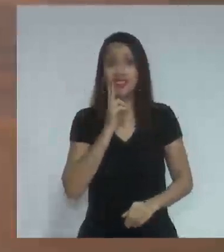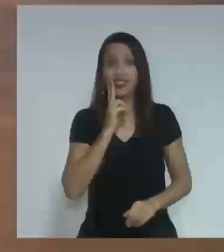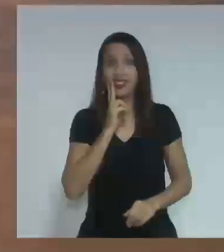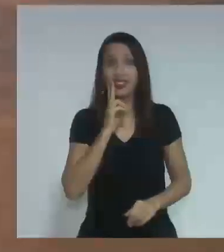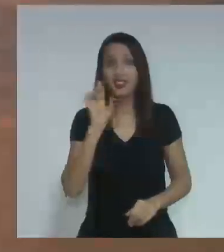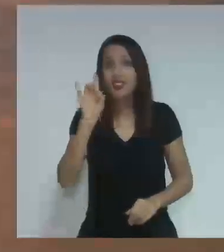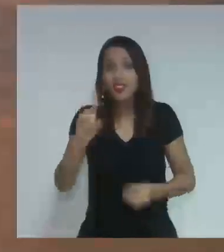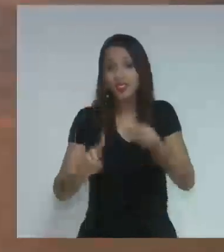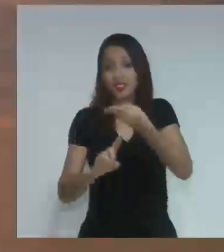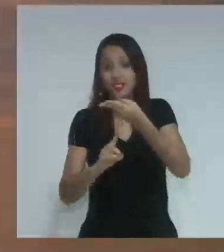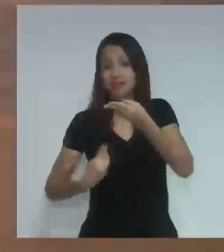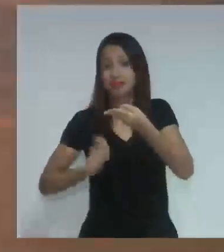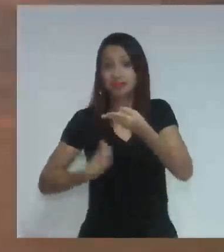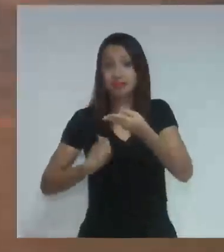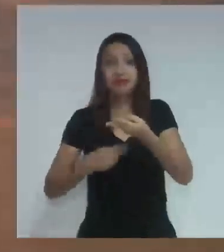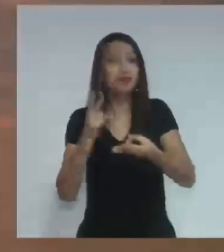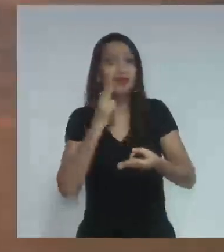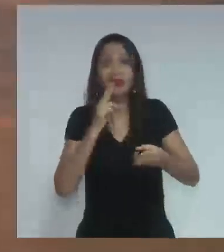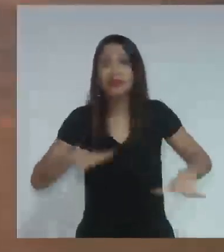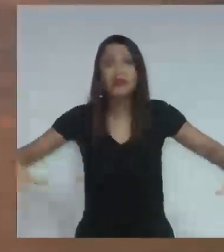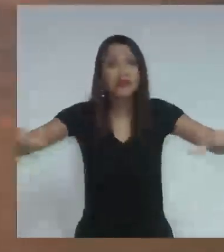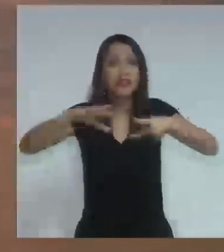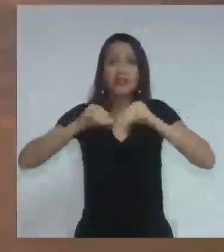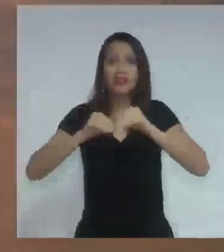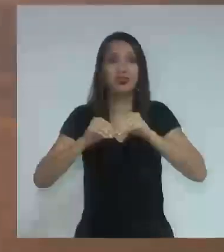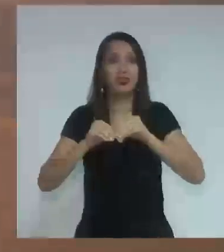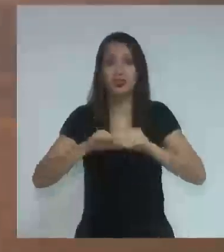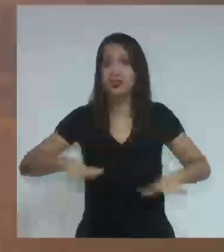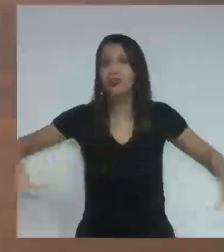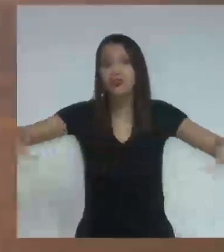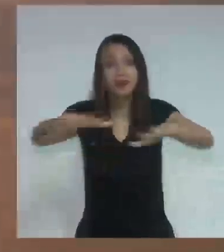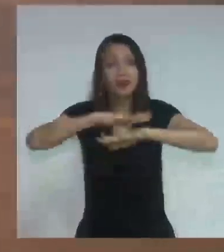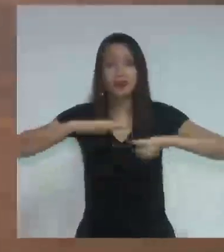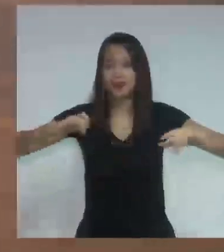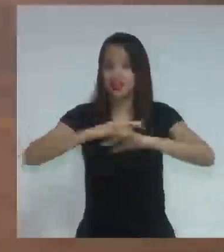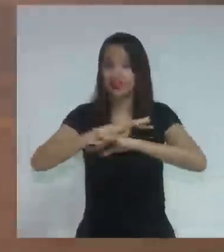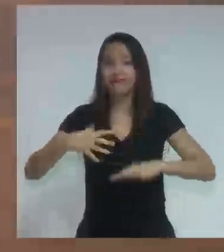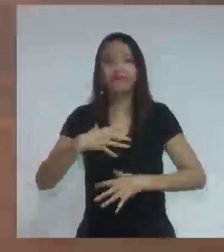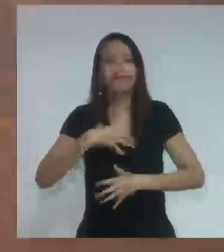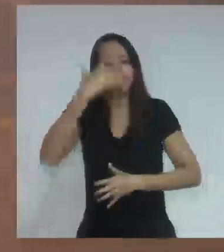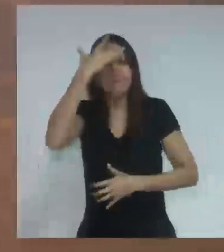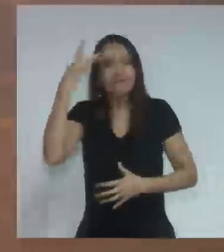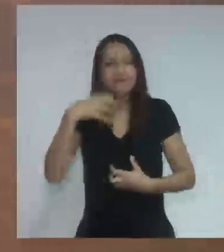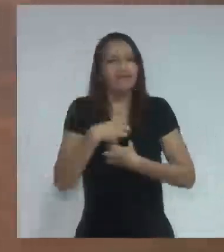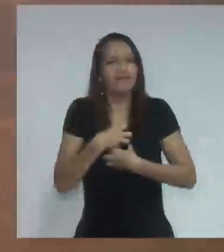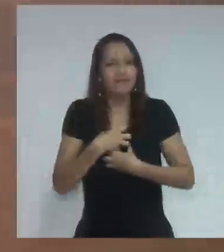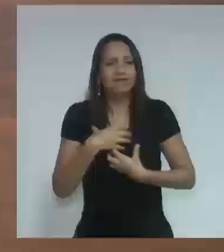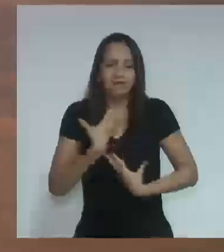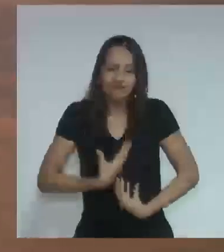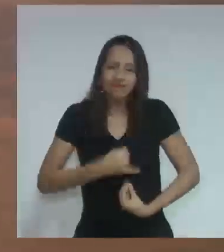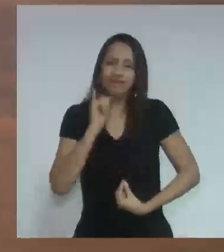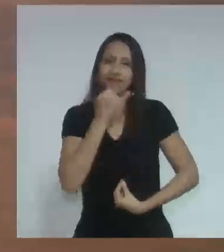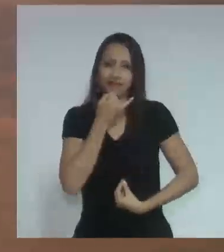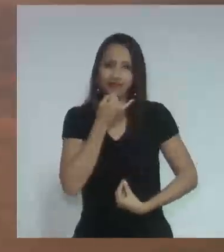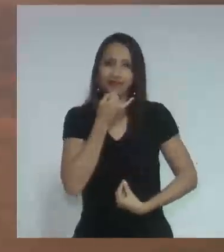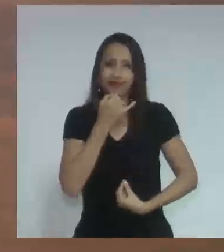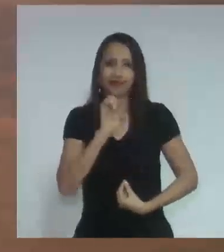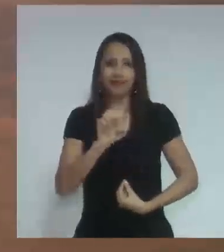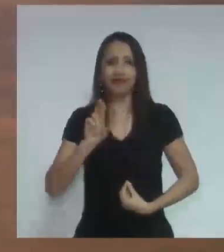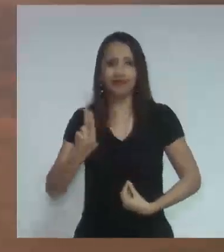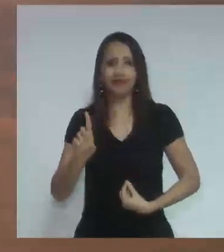Vinhedo. Vinhedo como um todo. Vinhedo como um todo. Então, a pessoa que eu mais senti, e que eu fiquei chateada, realmente foi o